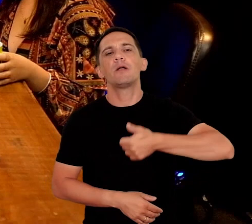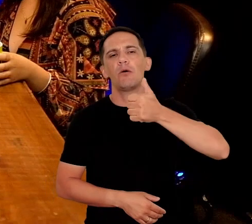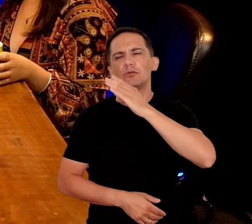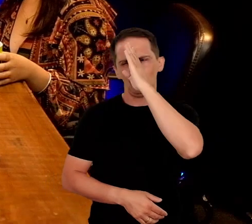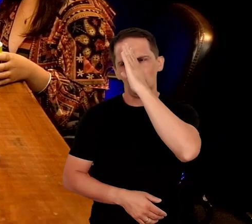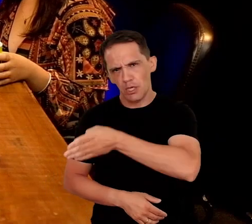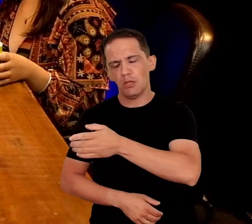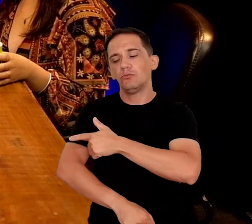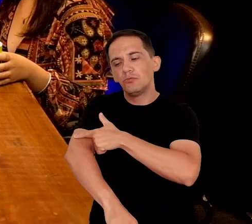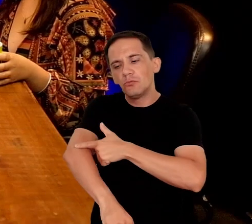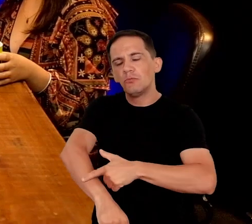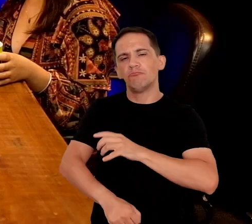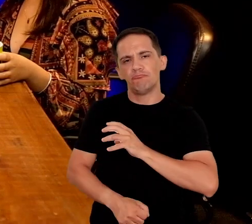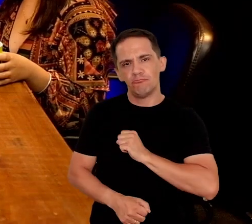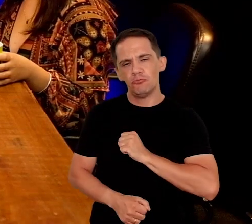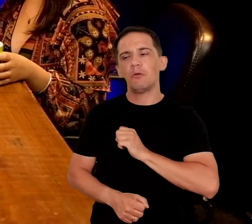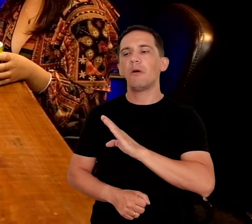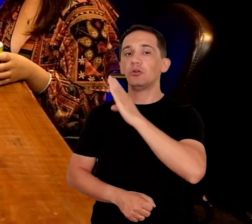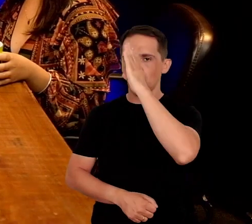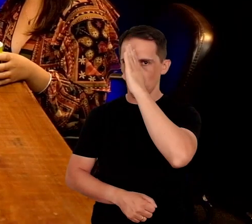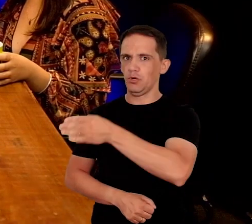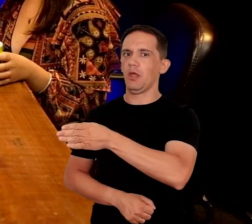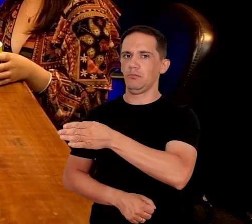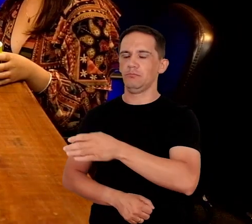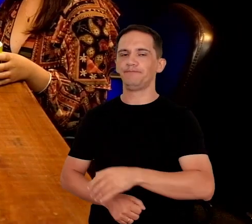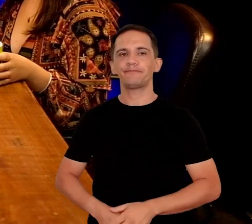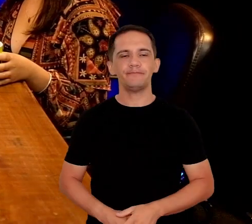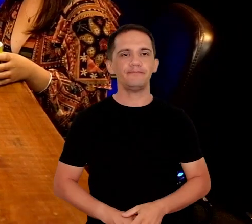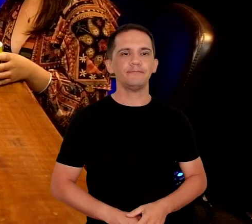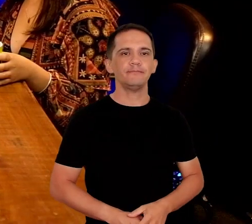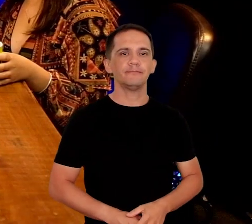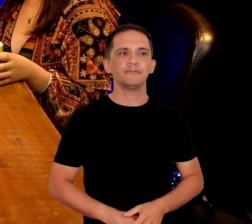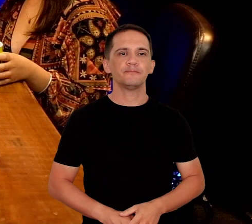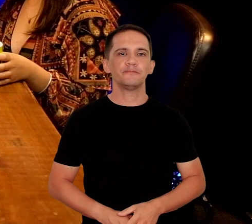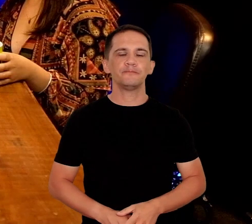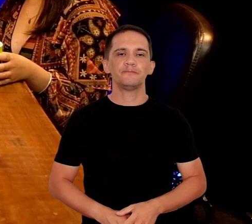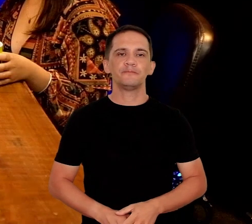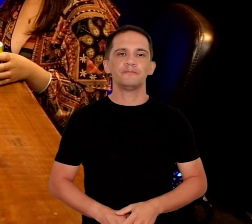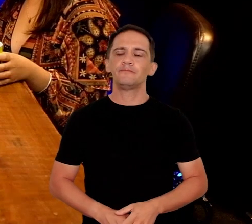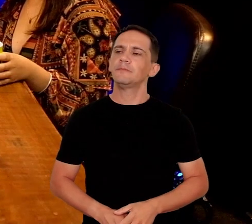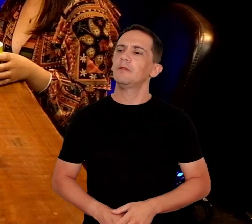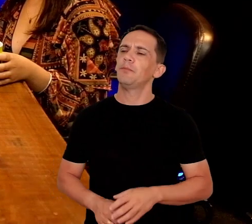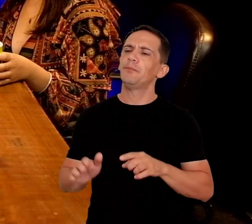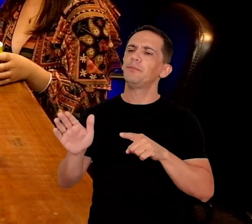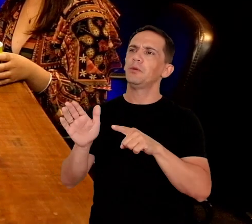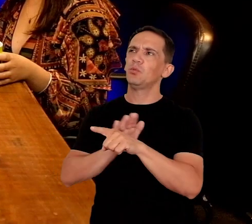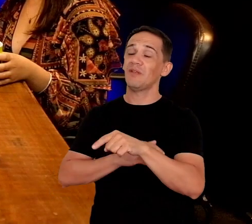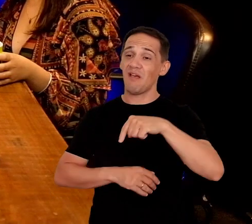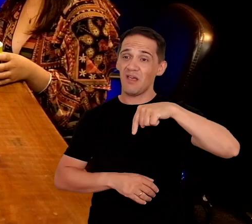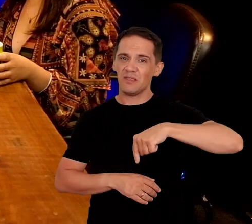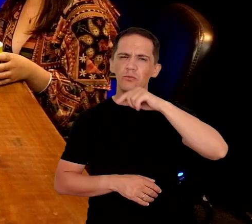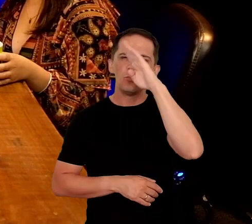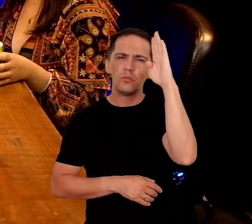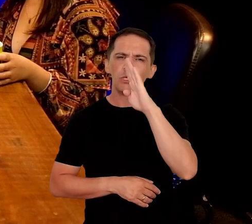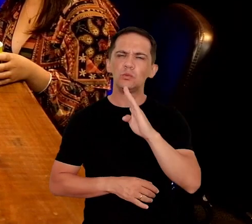É claro, mas direto, específico, direto ao ponto. Uhum. E qual que é o percentual de surdos hoje no Brasil?